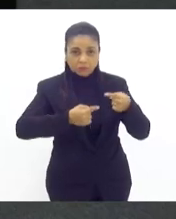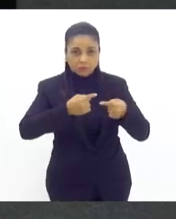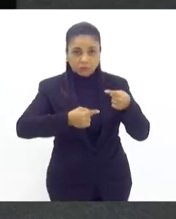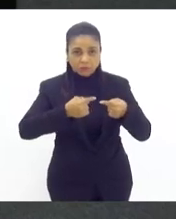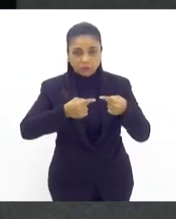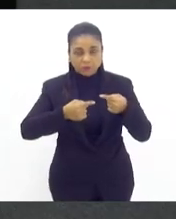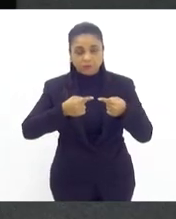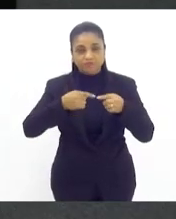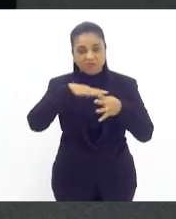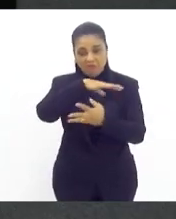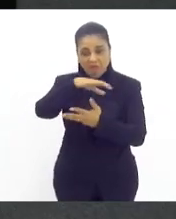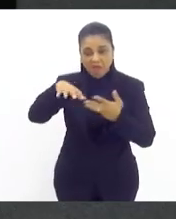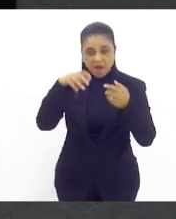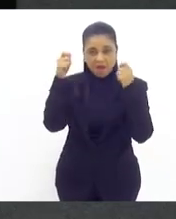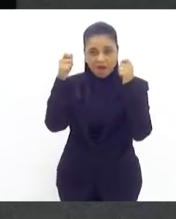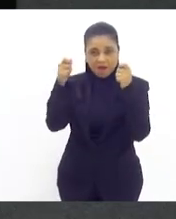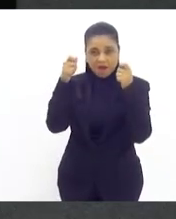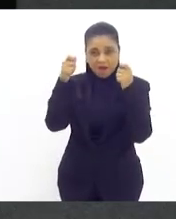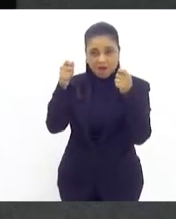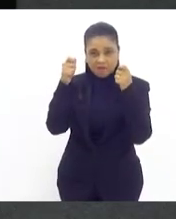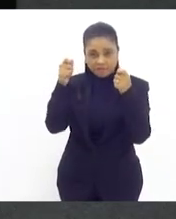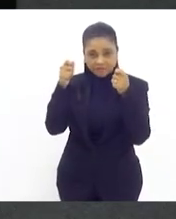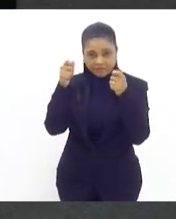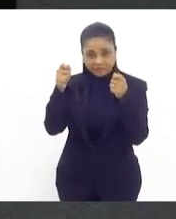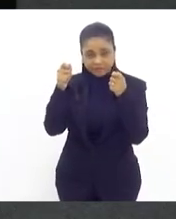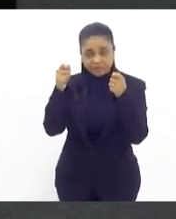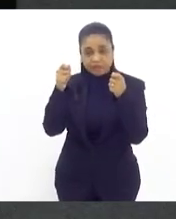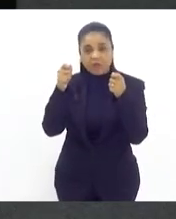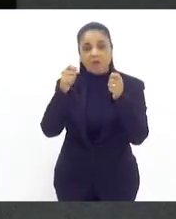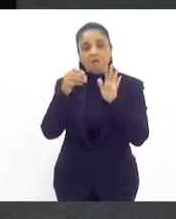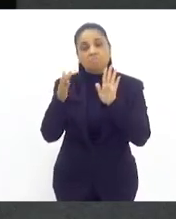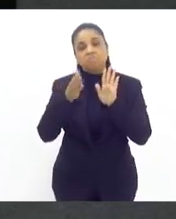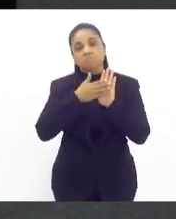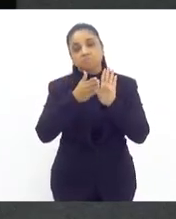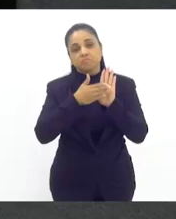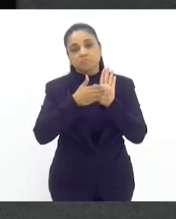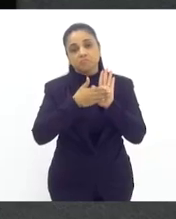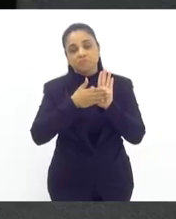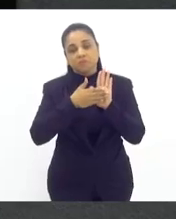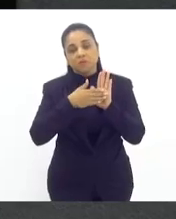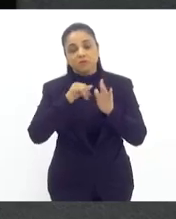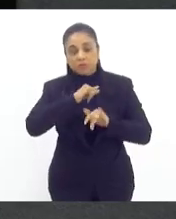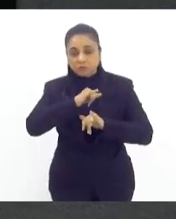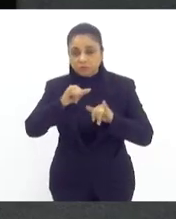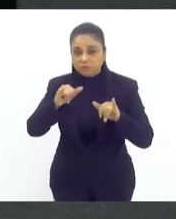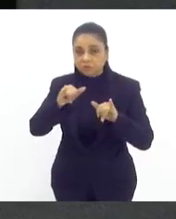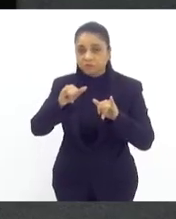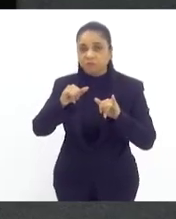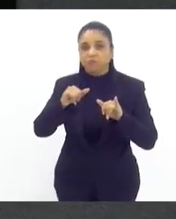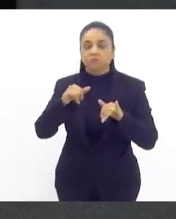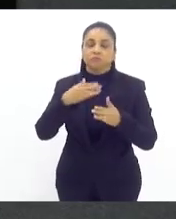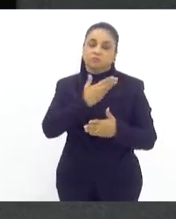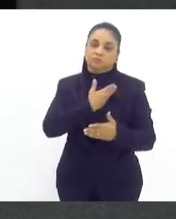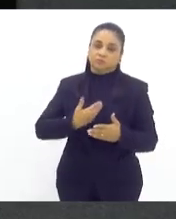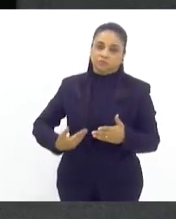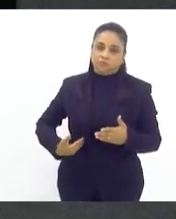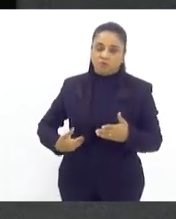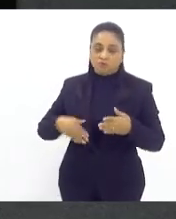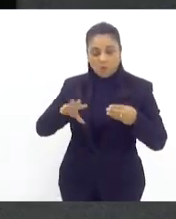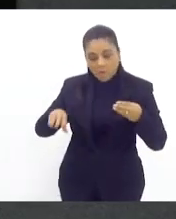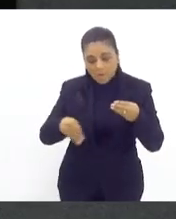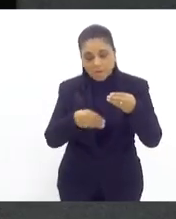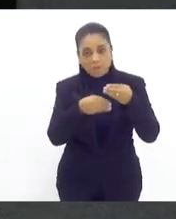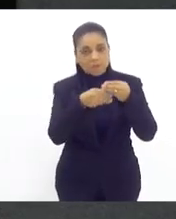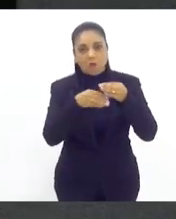rumos dessa greve que está acontecendo após o anúncio da proposta do governo que não agora o piso a todas as carreiras